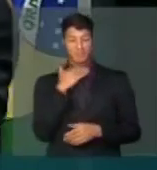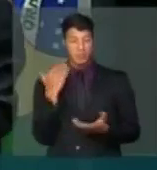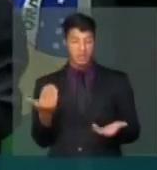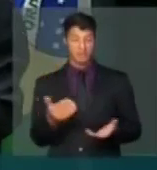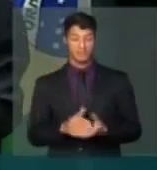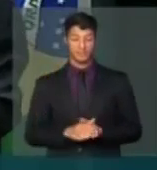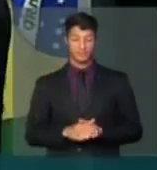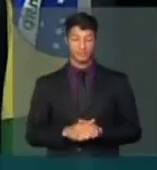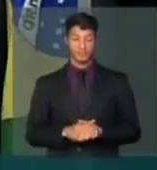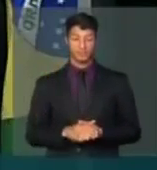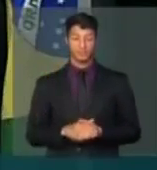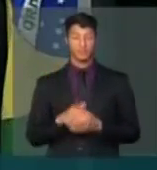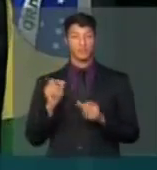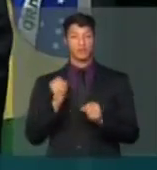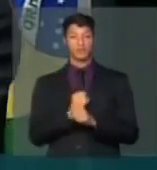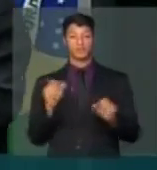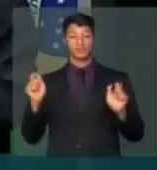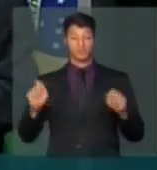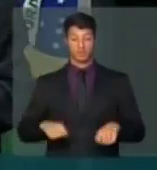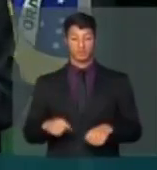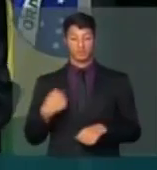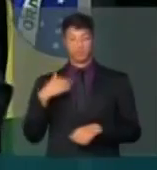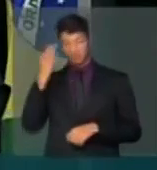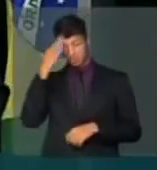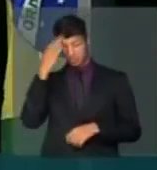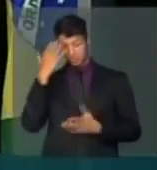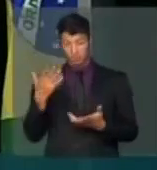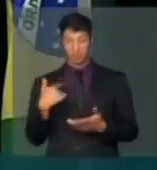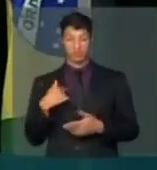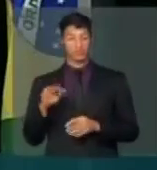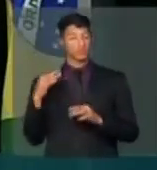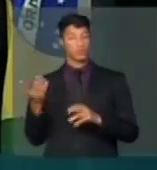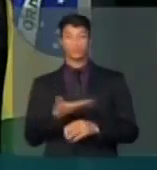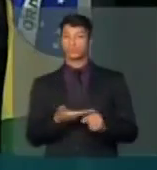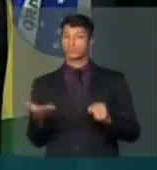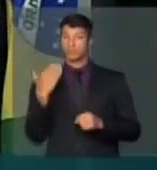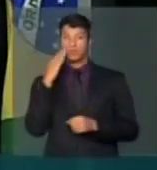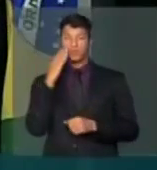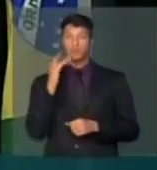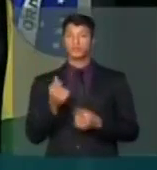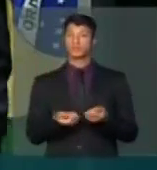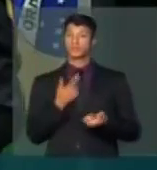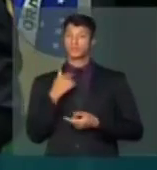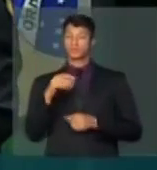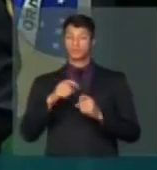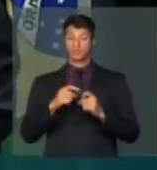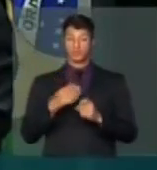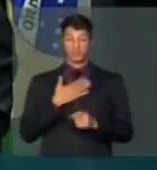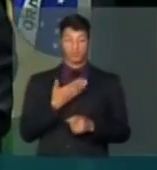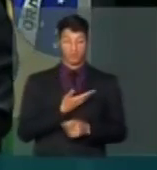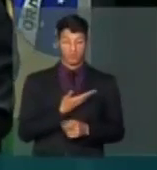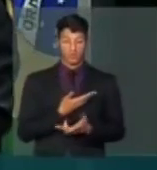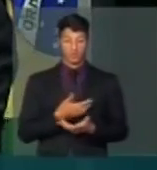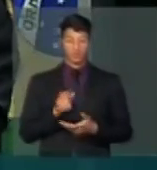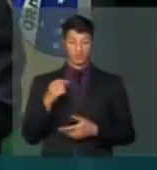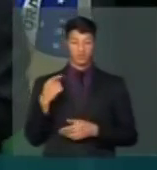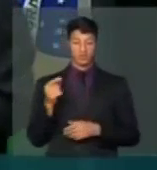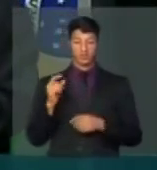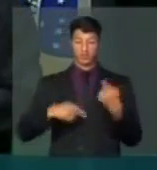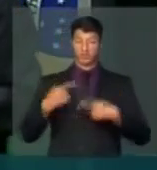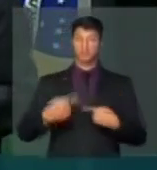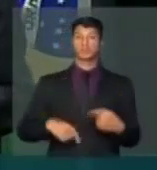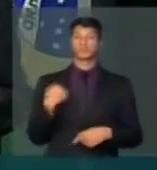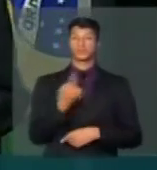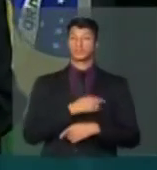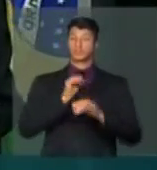morrer e se aposenta antes. Eu sei, todos sabemos. Aliás, tem a expressão de um médico amigo meu, que nós debatimos